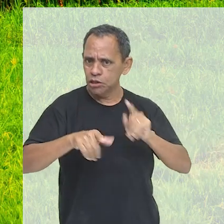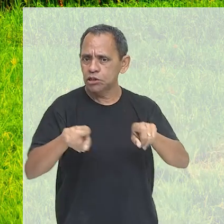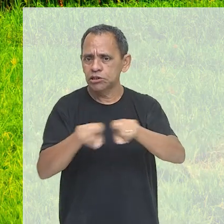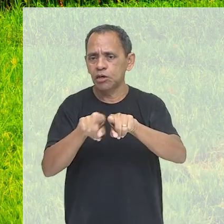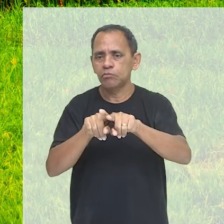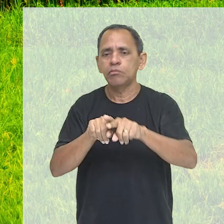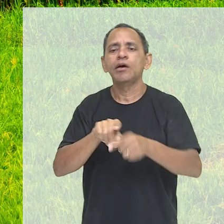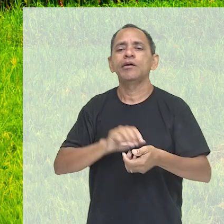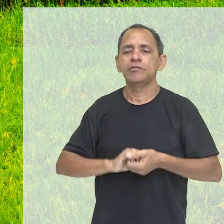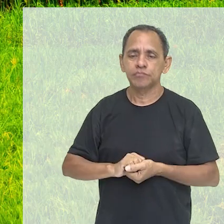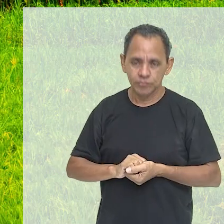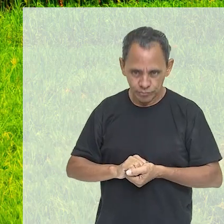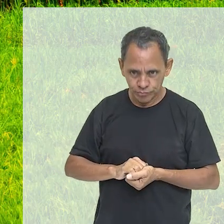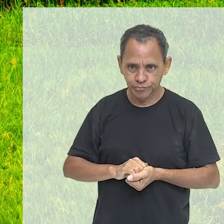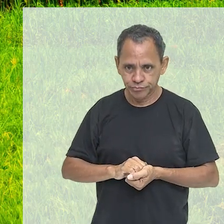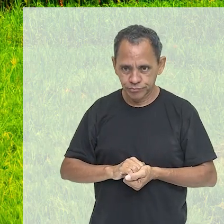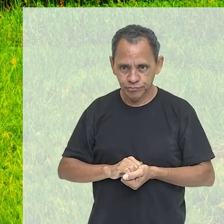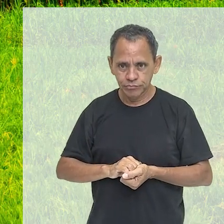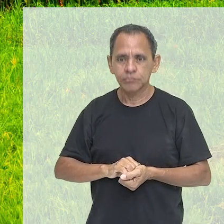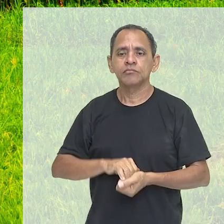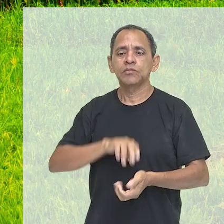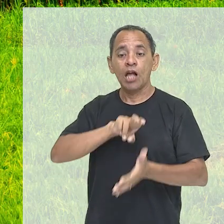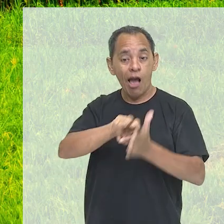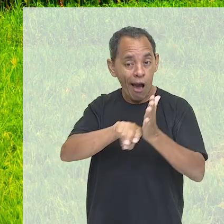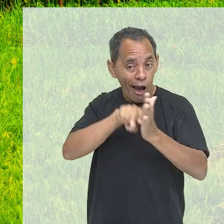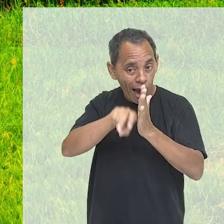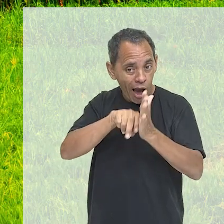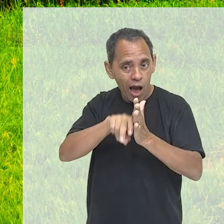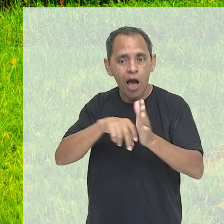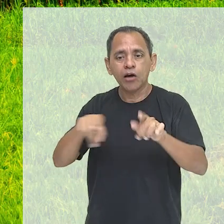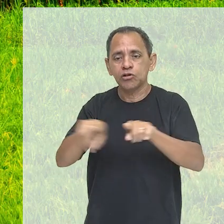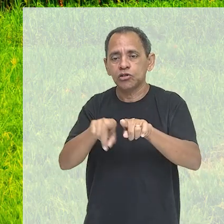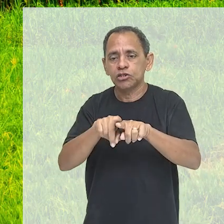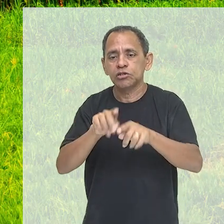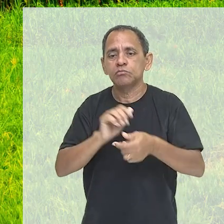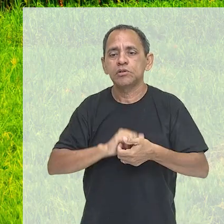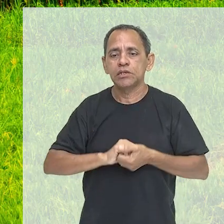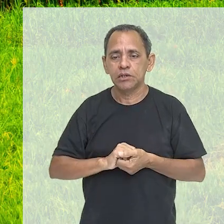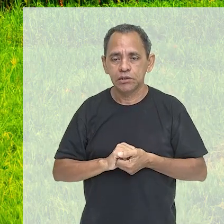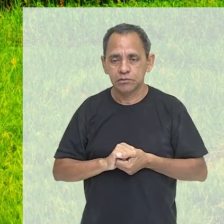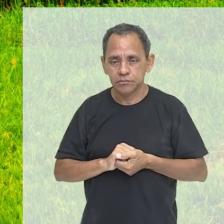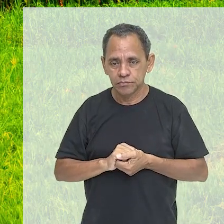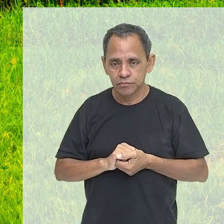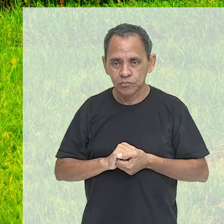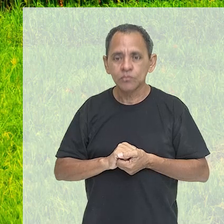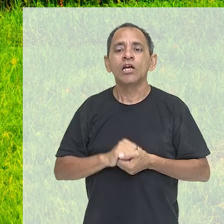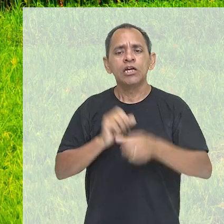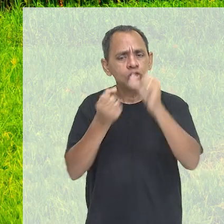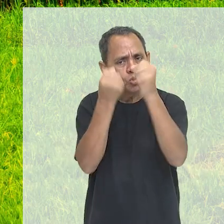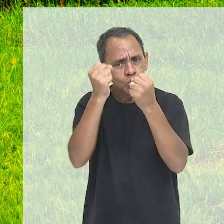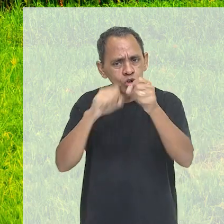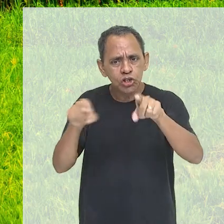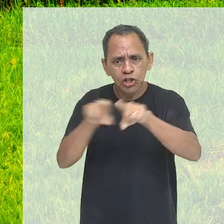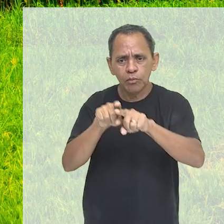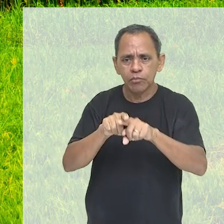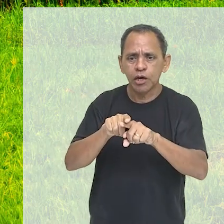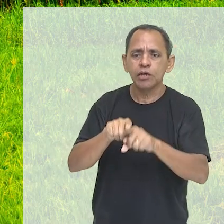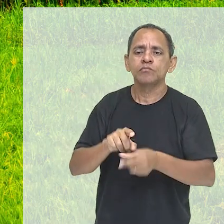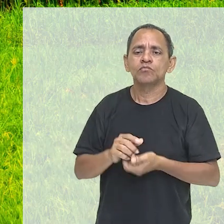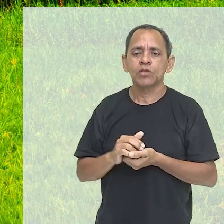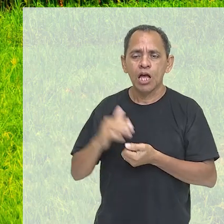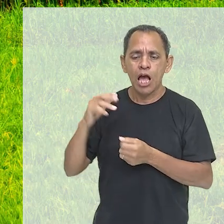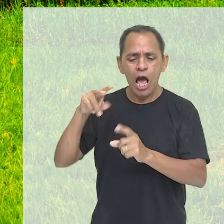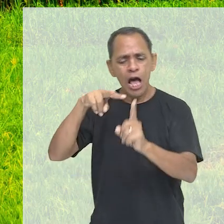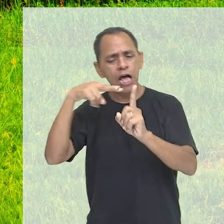agroindústria surgindo, né? Tendo todo esse desenvolvimento. Mas, além disso, Outros aspectos também ligados a essas mudanças